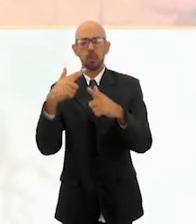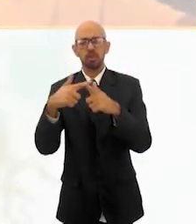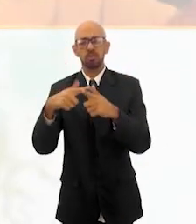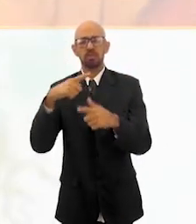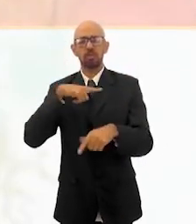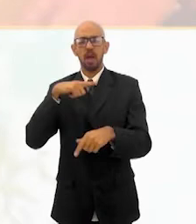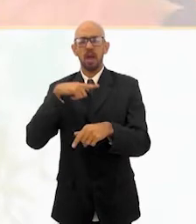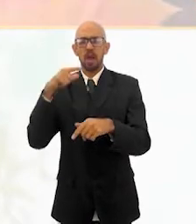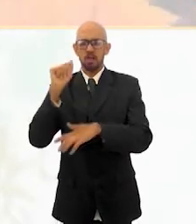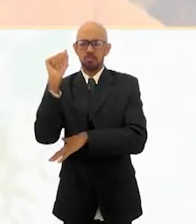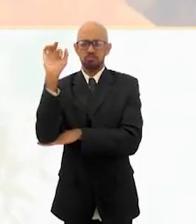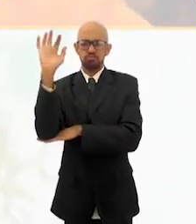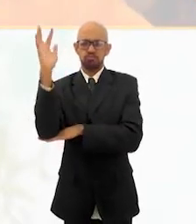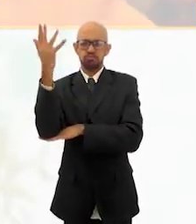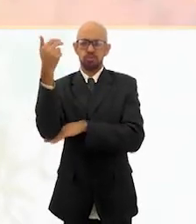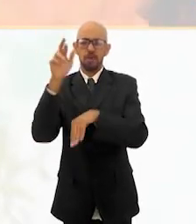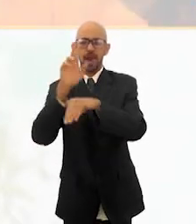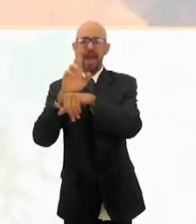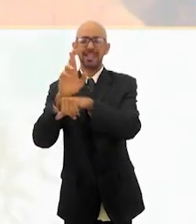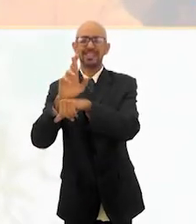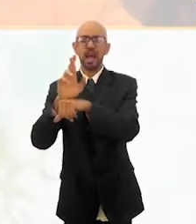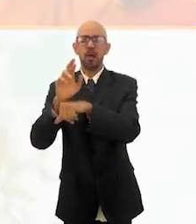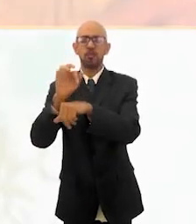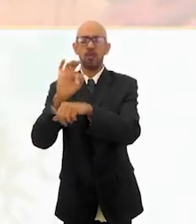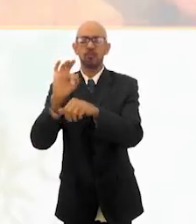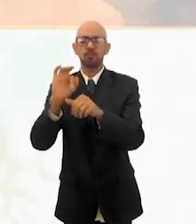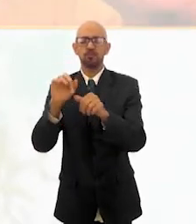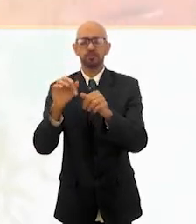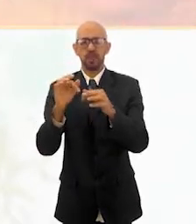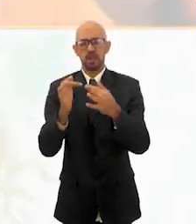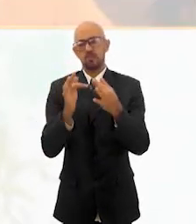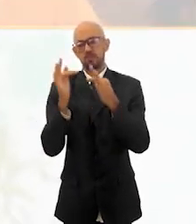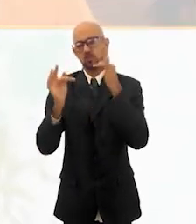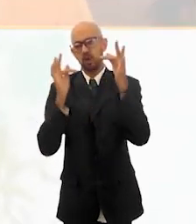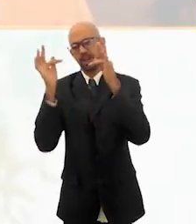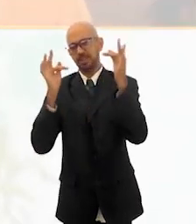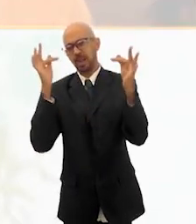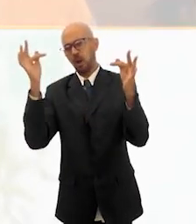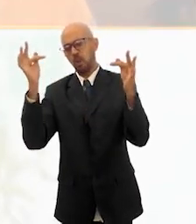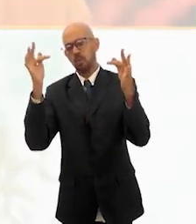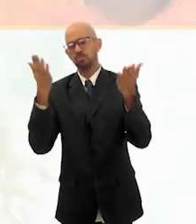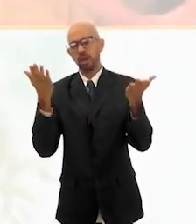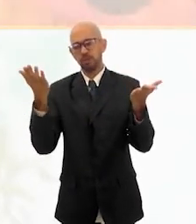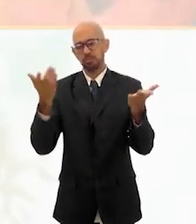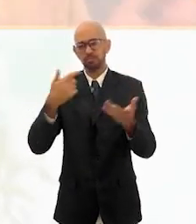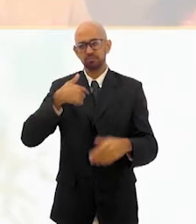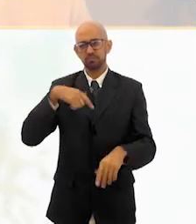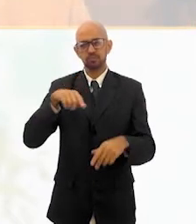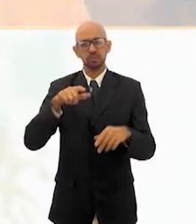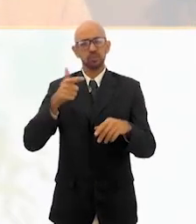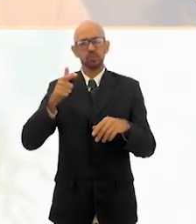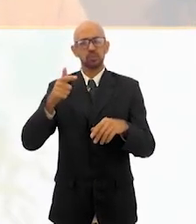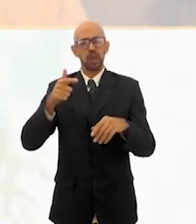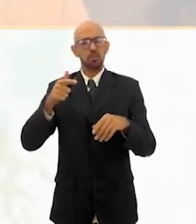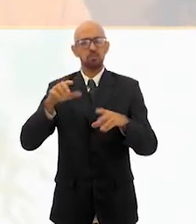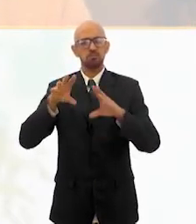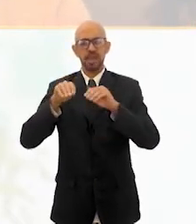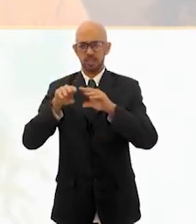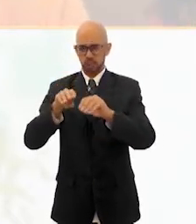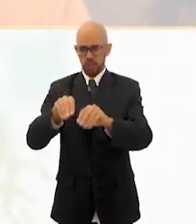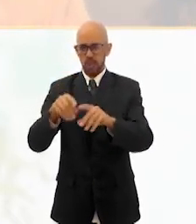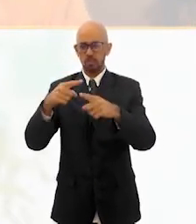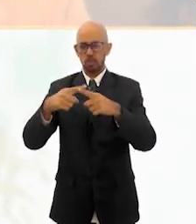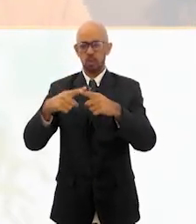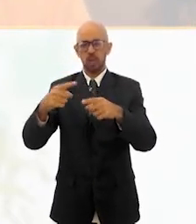lá de mata, que era uma reserva florestal, que ficou bem. Não tocaram muito até a época, porque